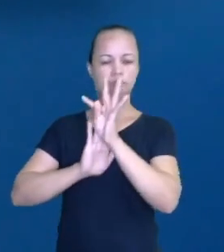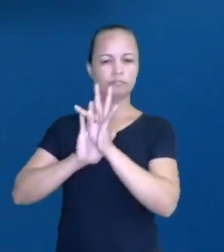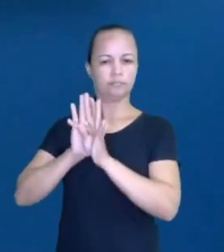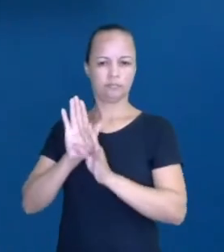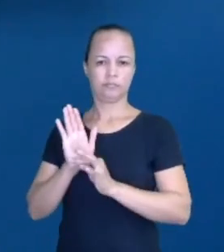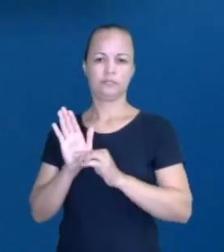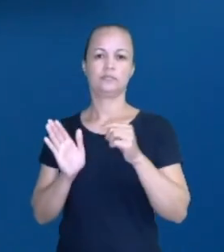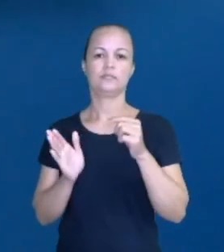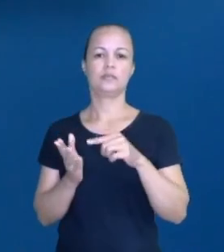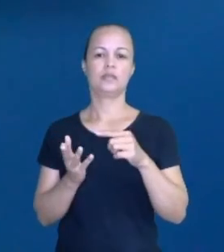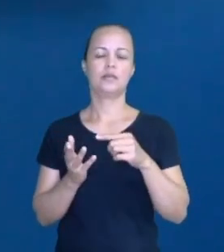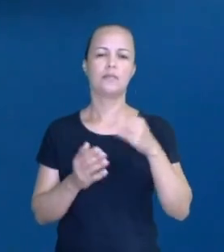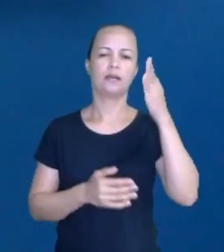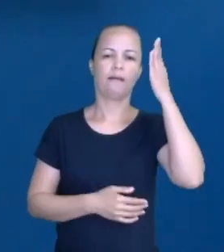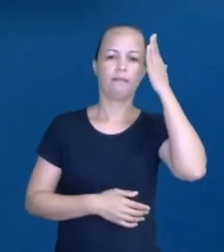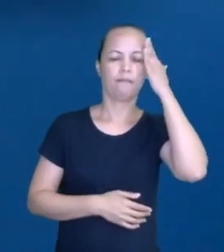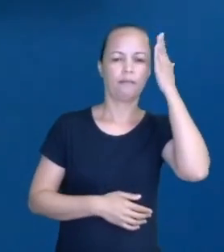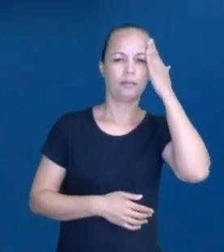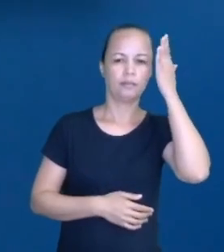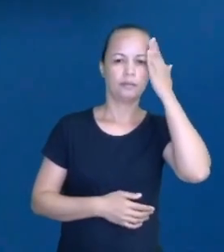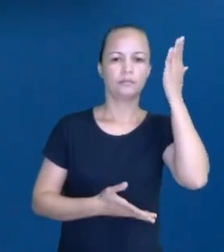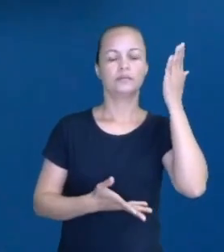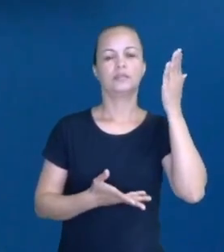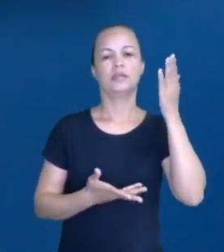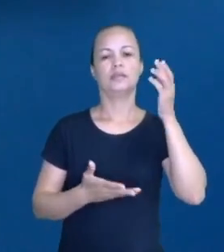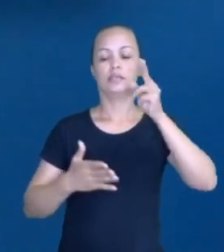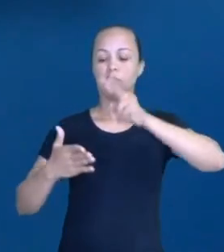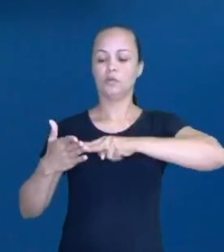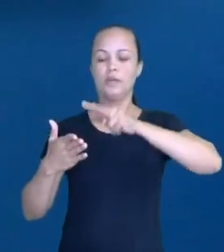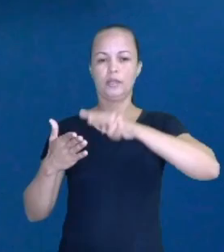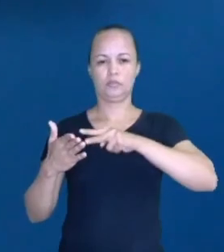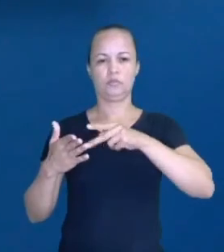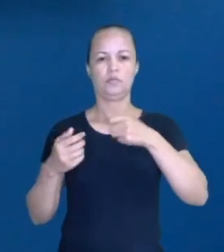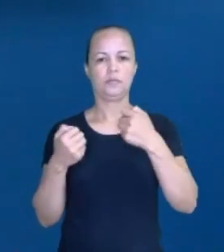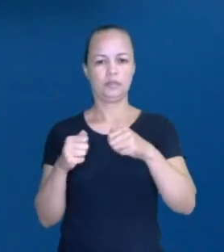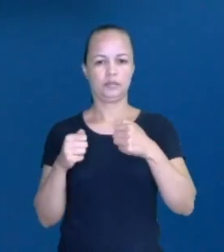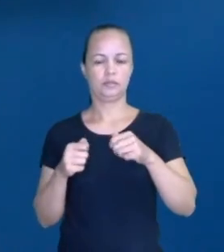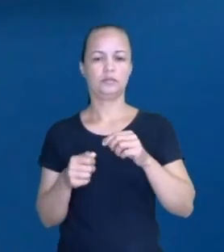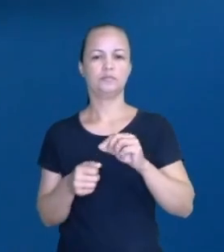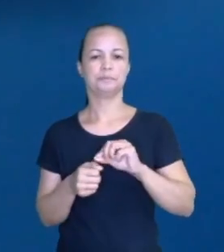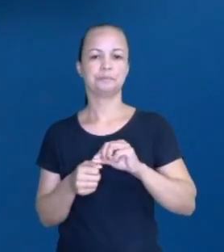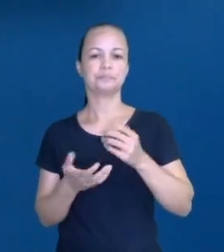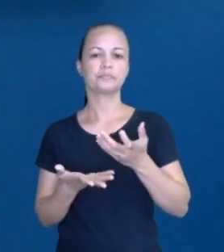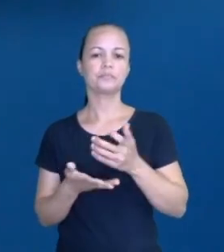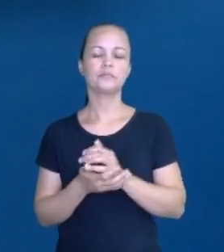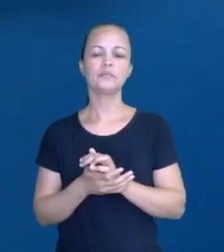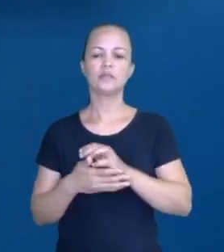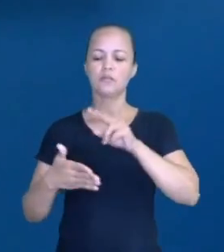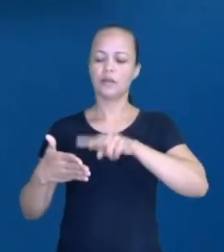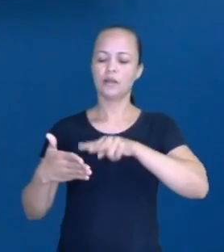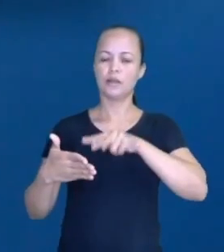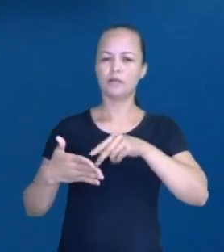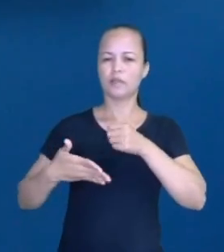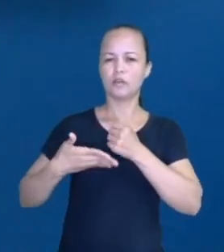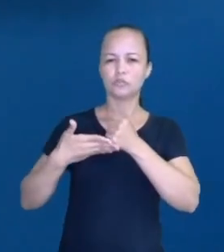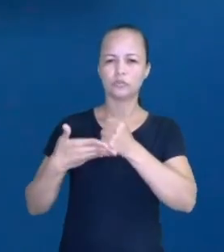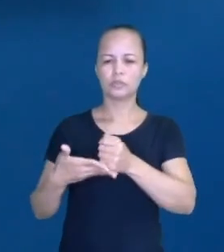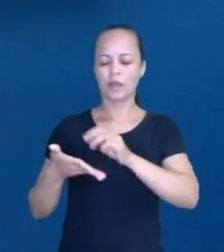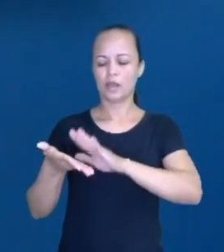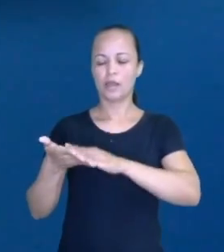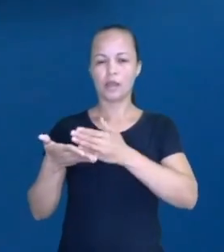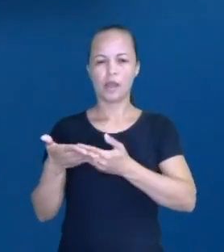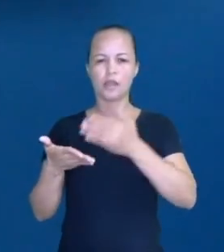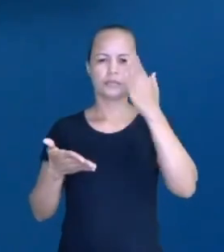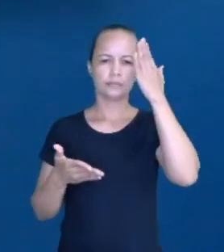e para a compreensão que o leitor ali vai realizar. A leitura, né, vai ajudar o leitor ali a interpretar